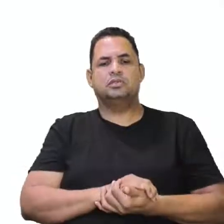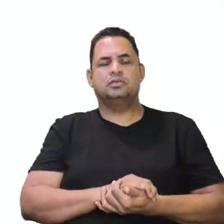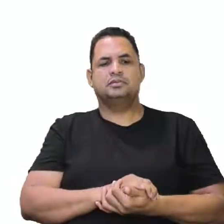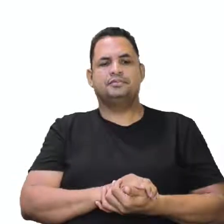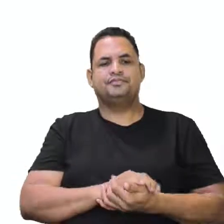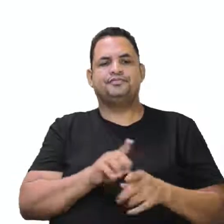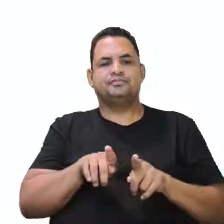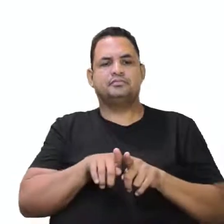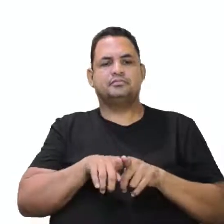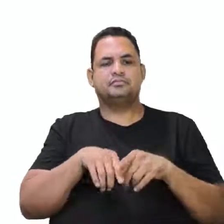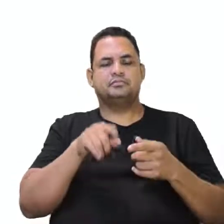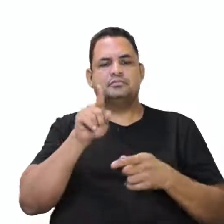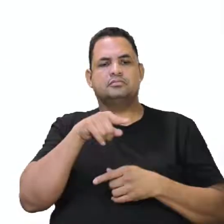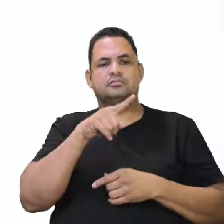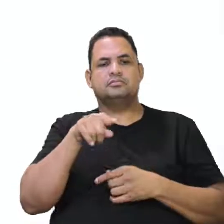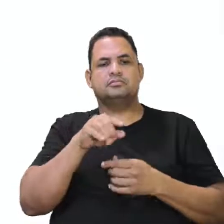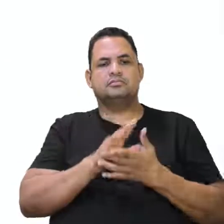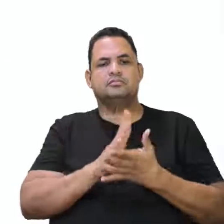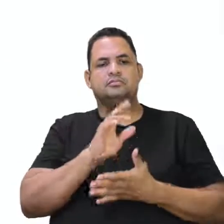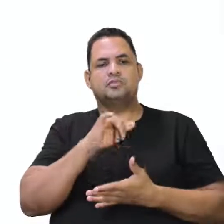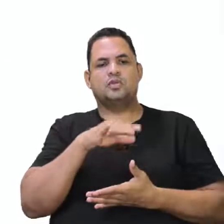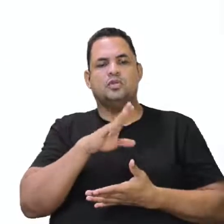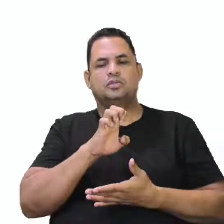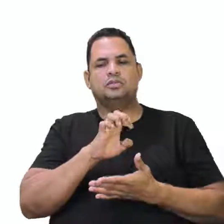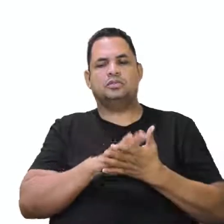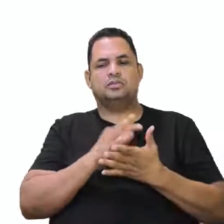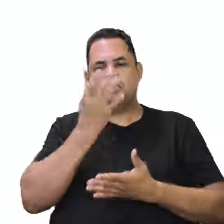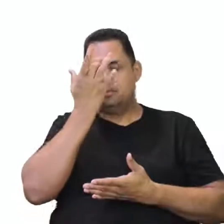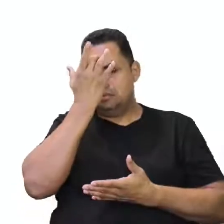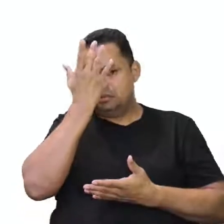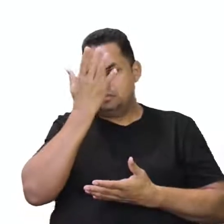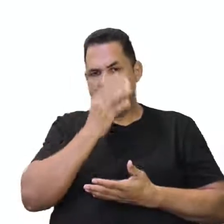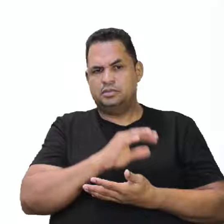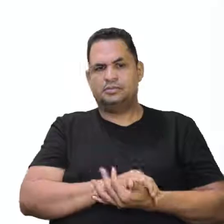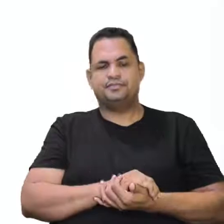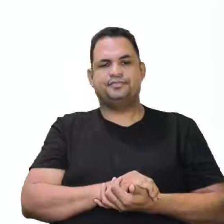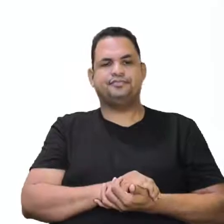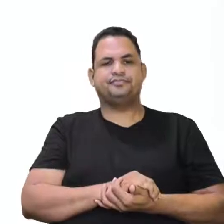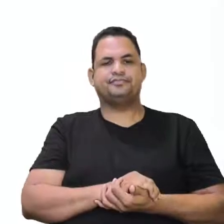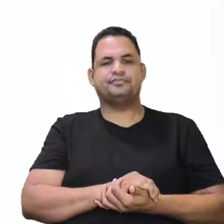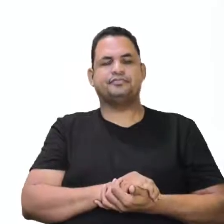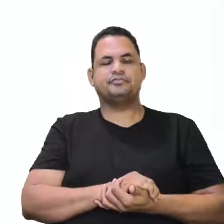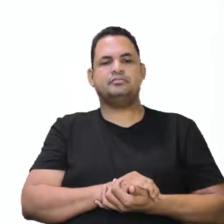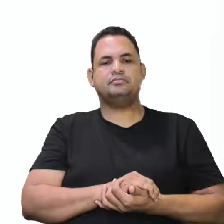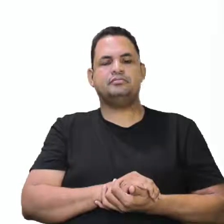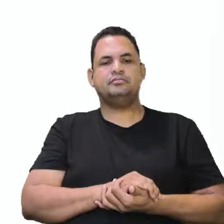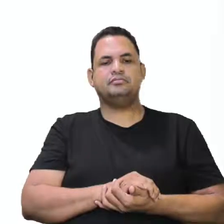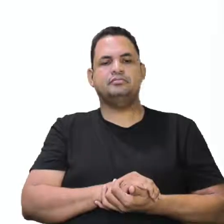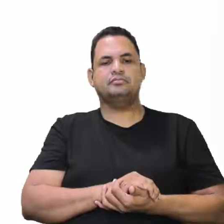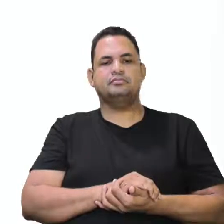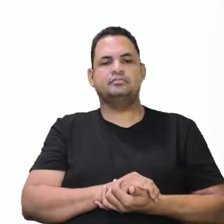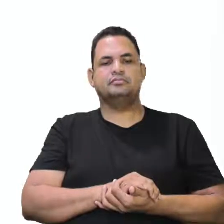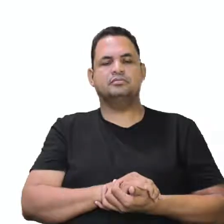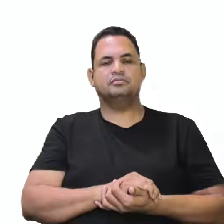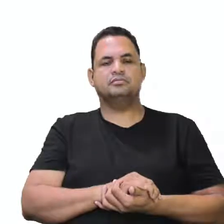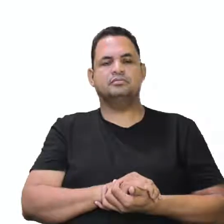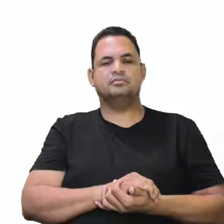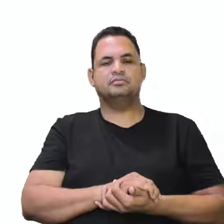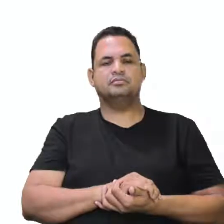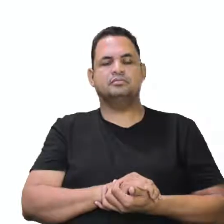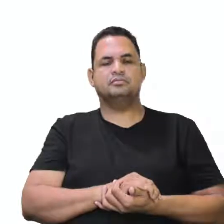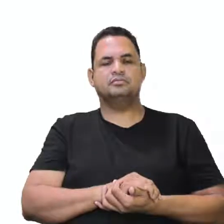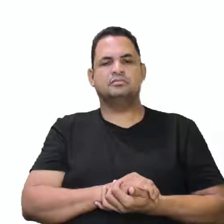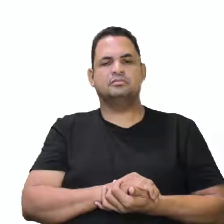of também, então eu vou marcar o meu none aqui. Olha como é fácil. Viu of, já marquei o none. None of